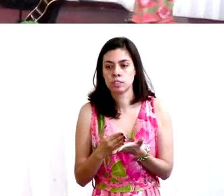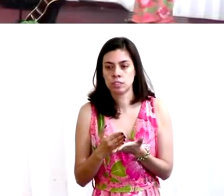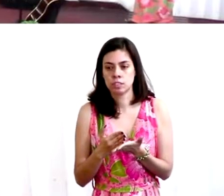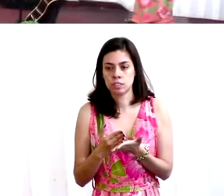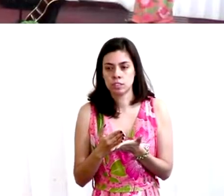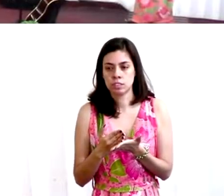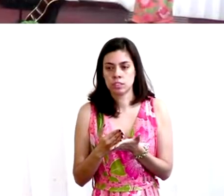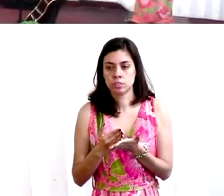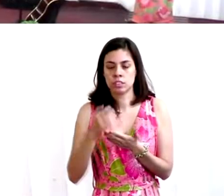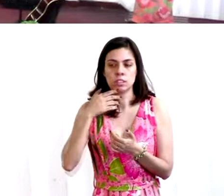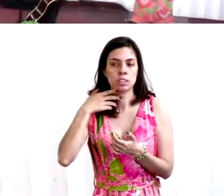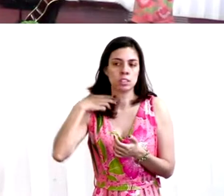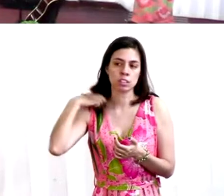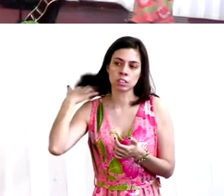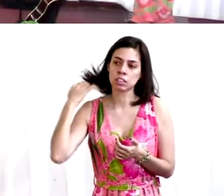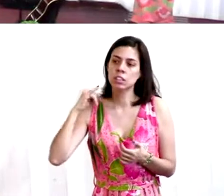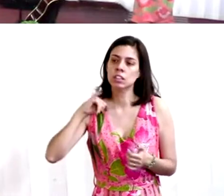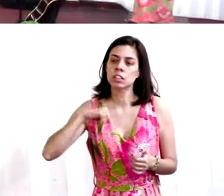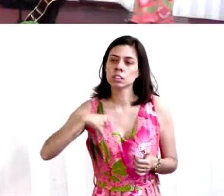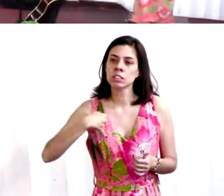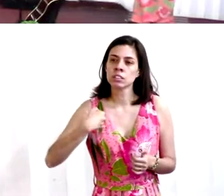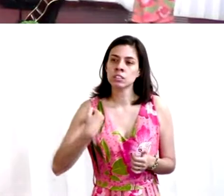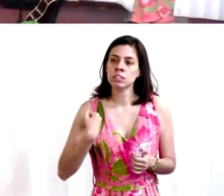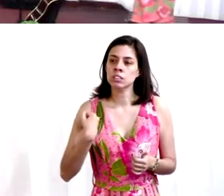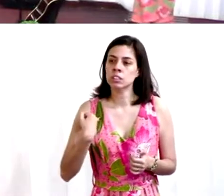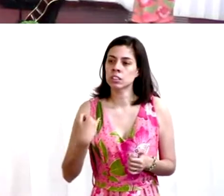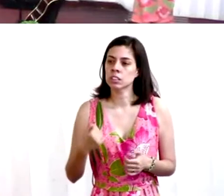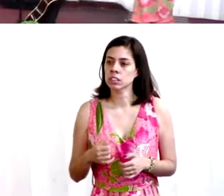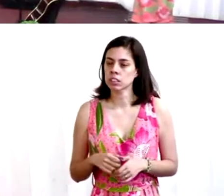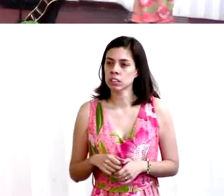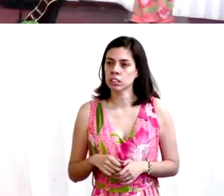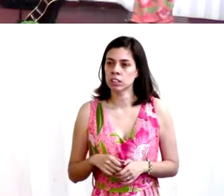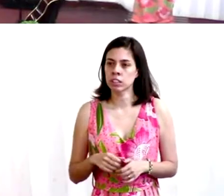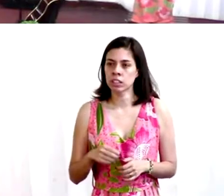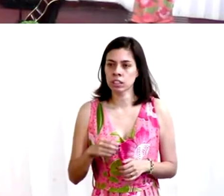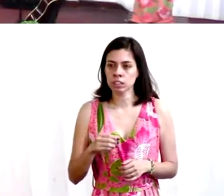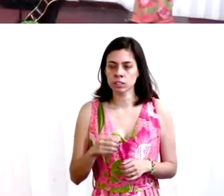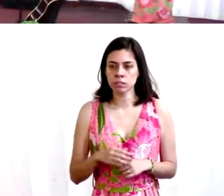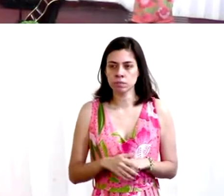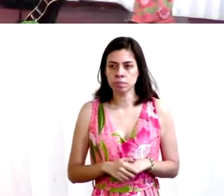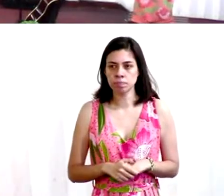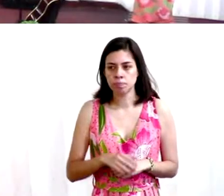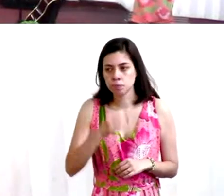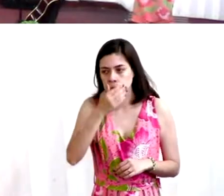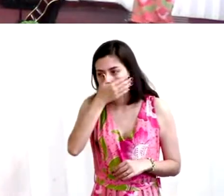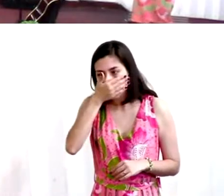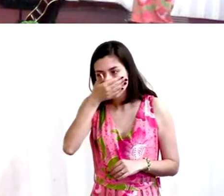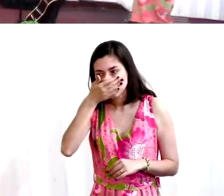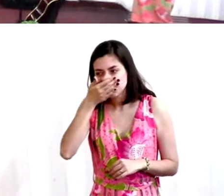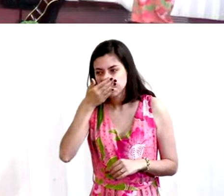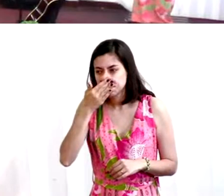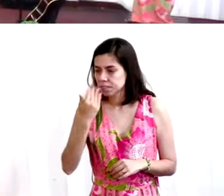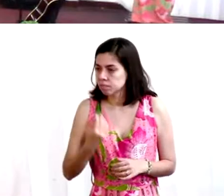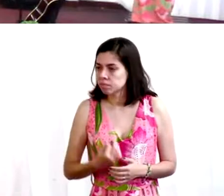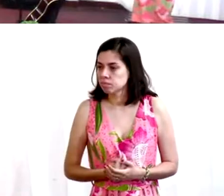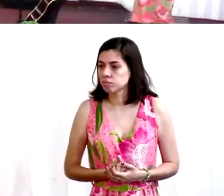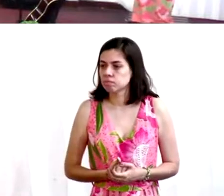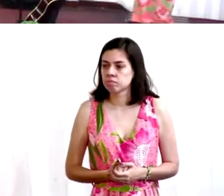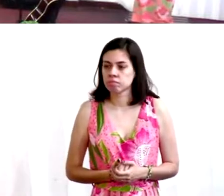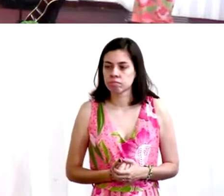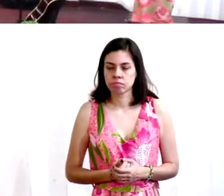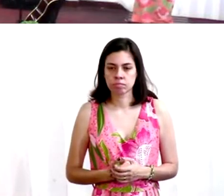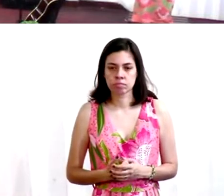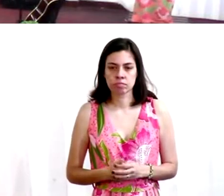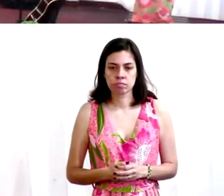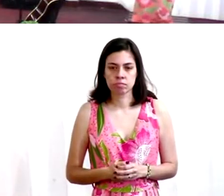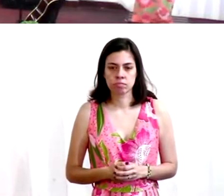o fim, se Deus assim permitir, que é todo o Evangelho de João. Assim temos pregado em várias cartas, todo o